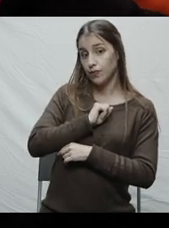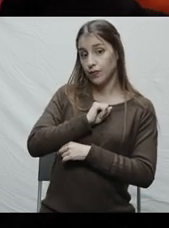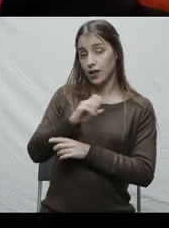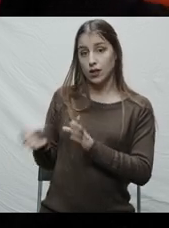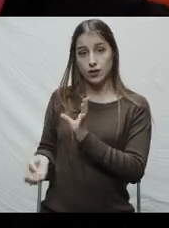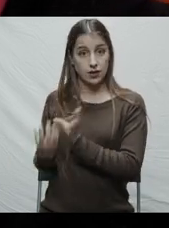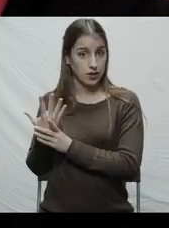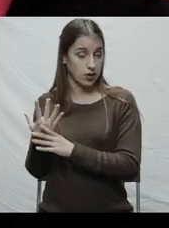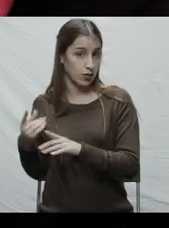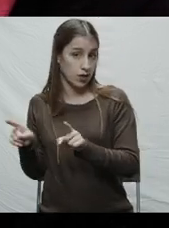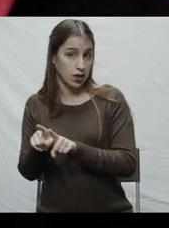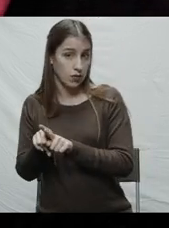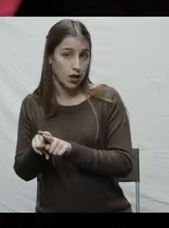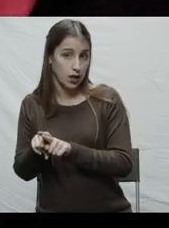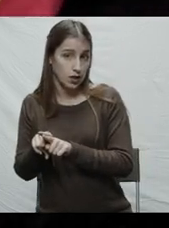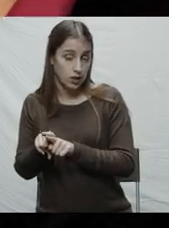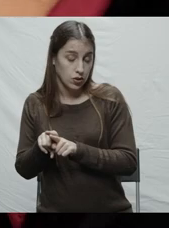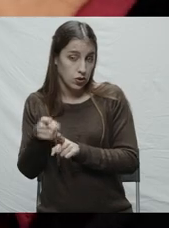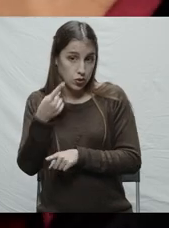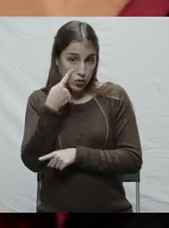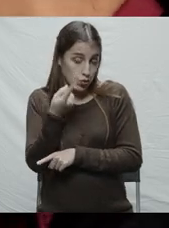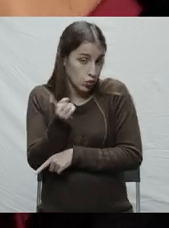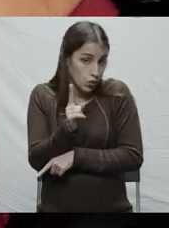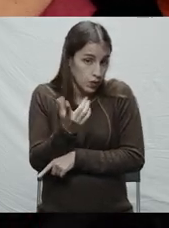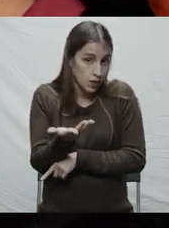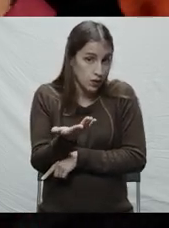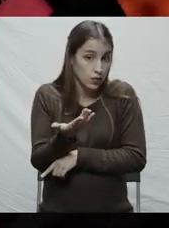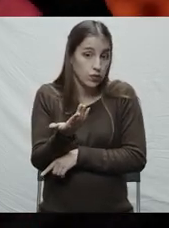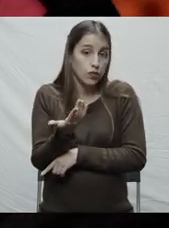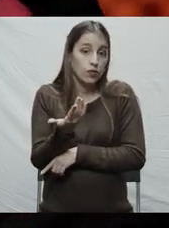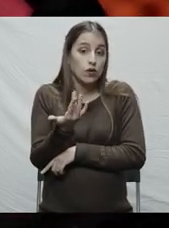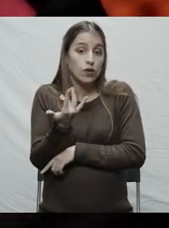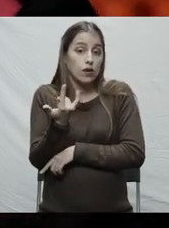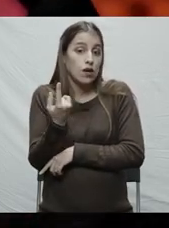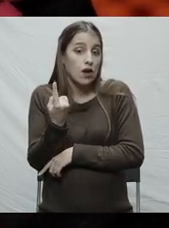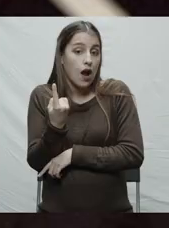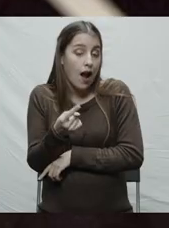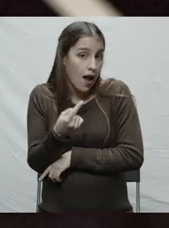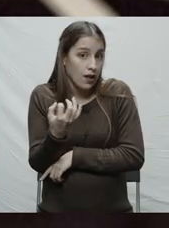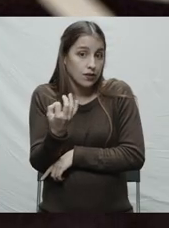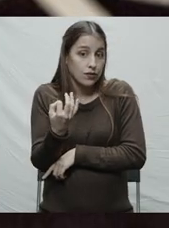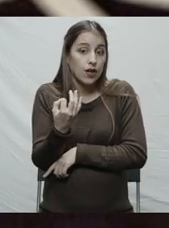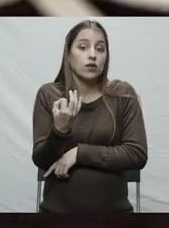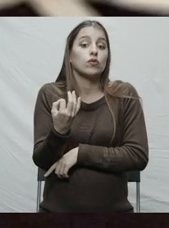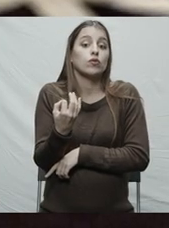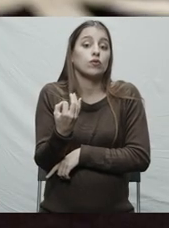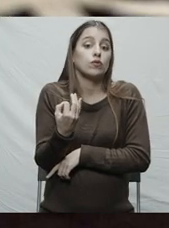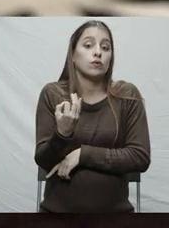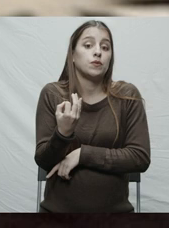a criação é um território desconhecido, independentemente de haver, à partida, vá lá, uma